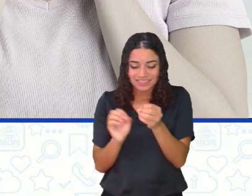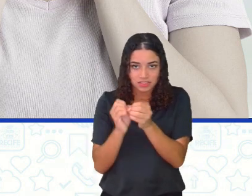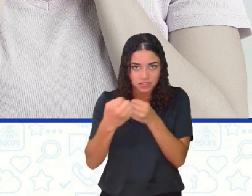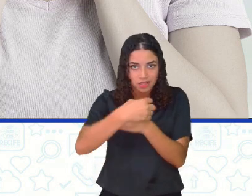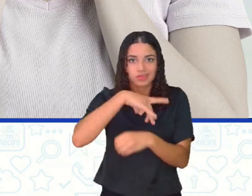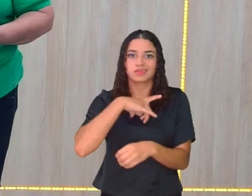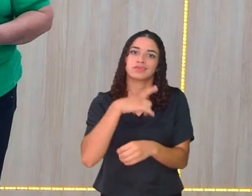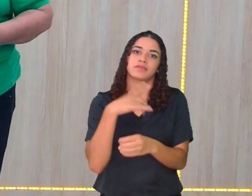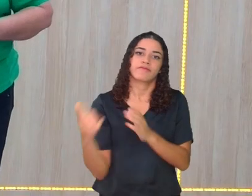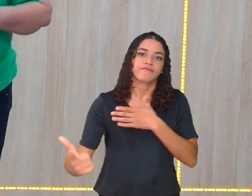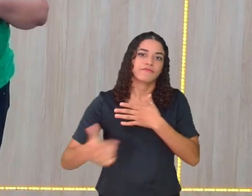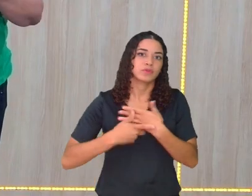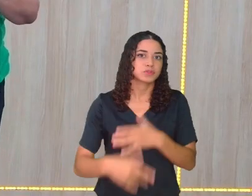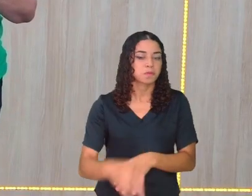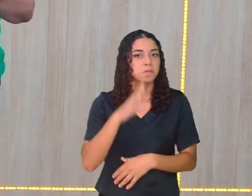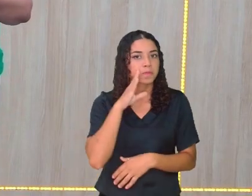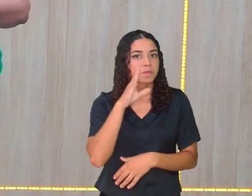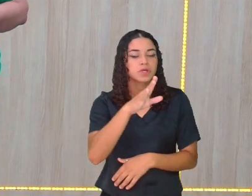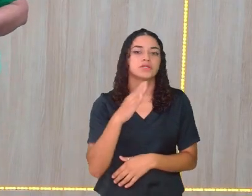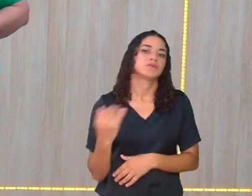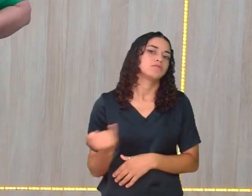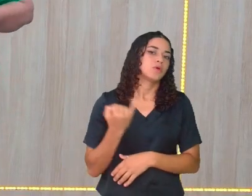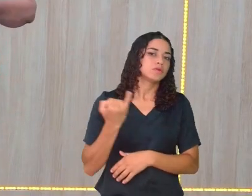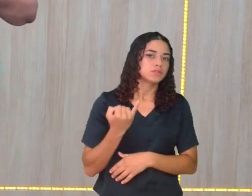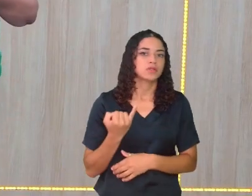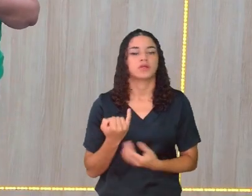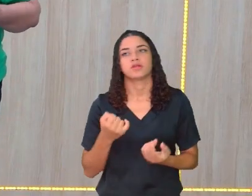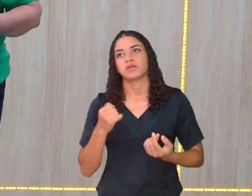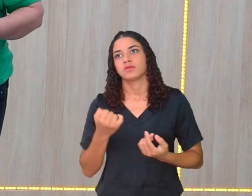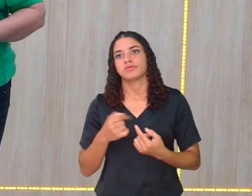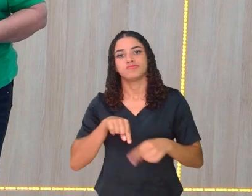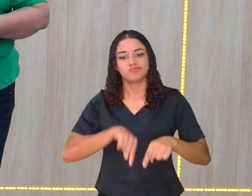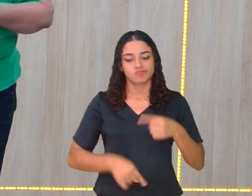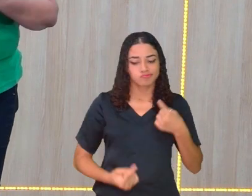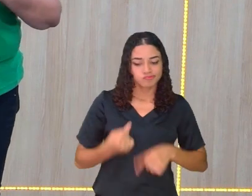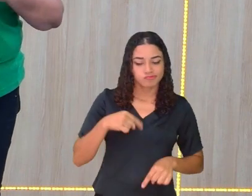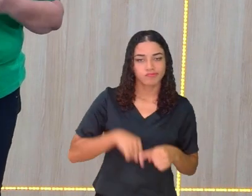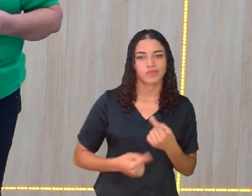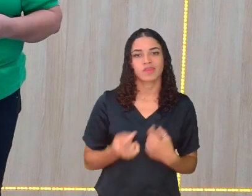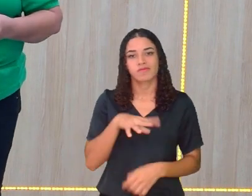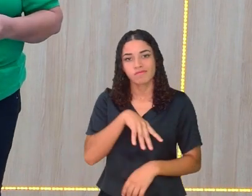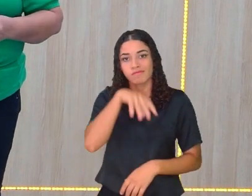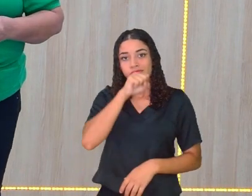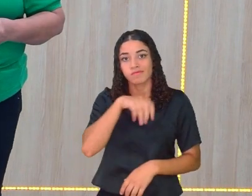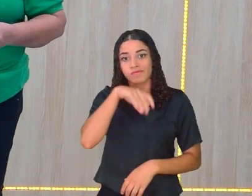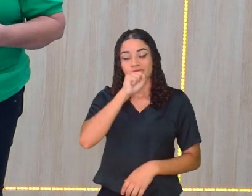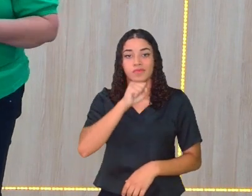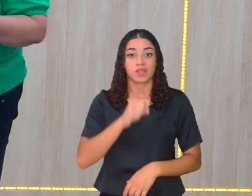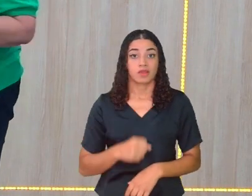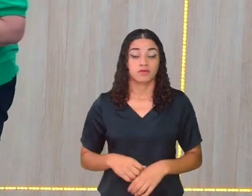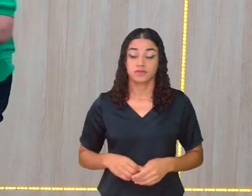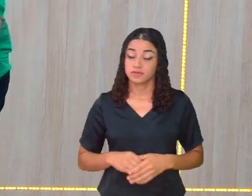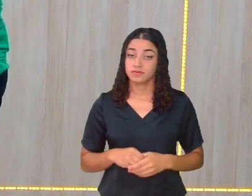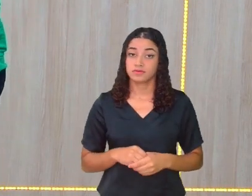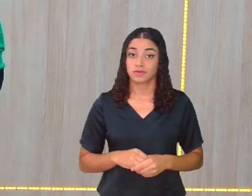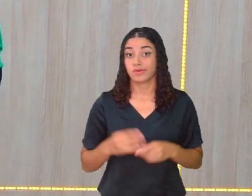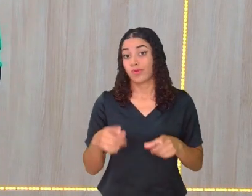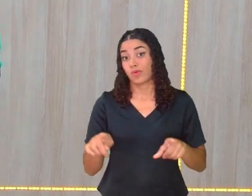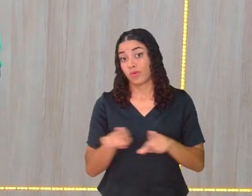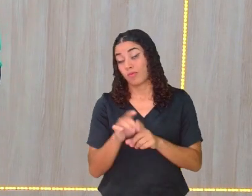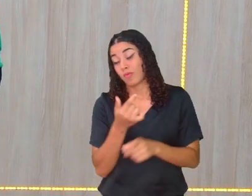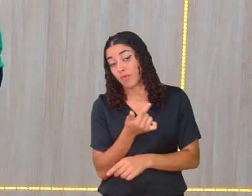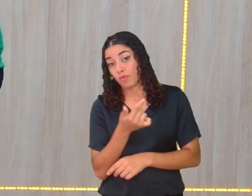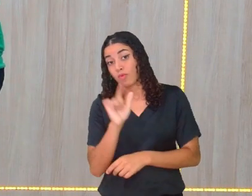funções vitais, né? A questão aí da digestão, da respiração e até da excreção. Uma outra